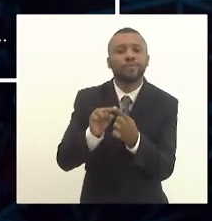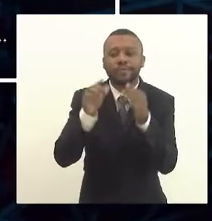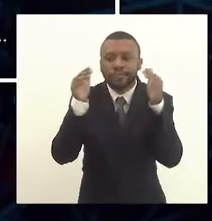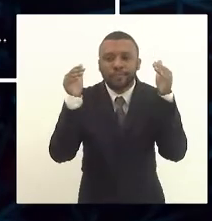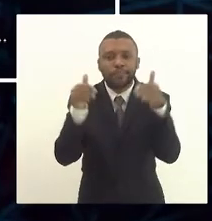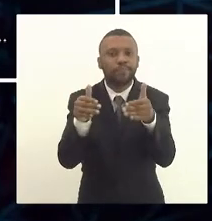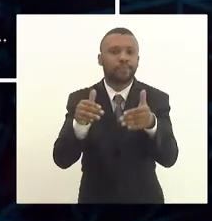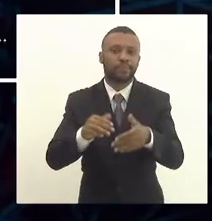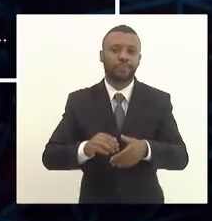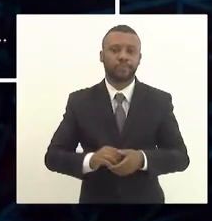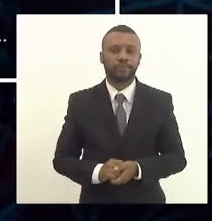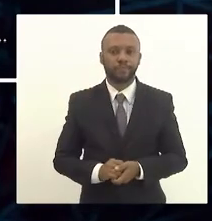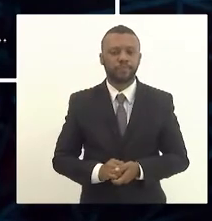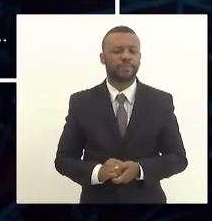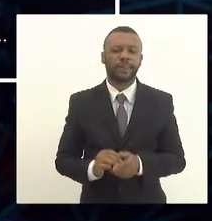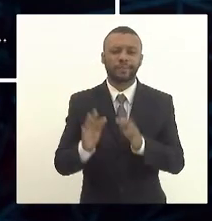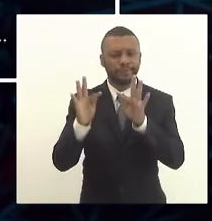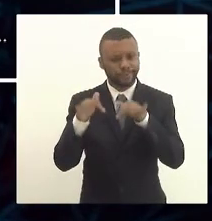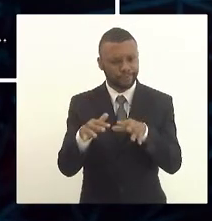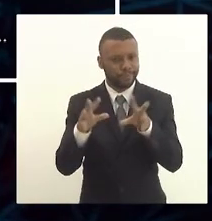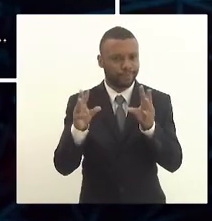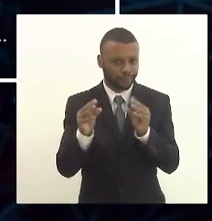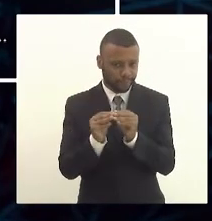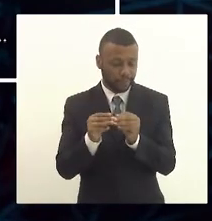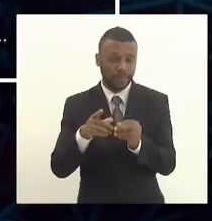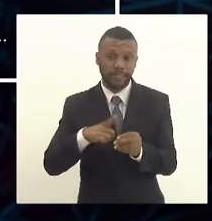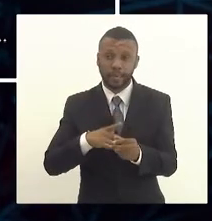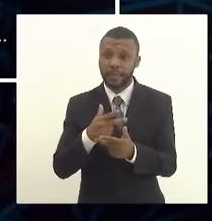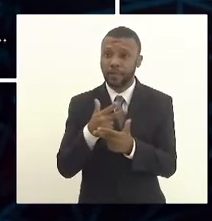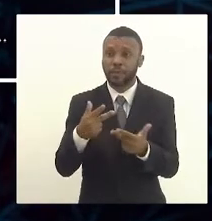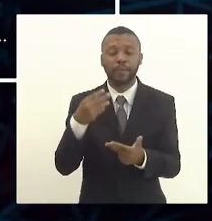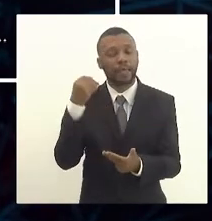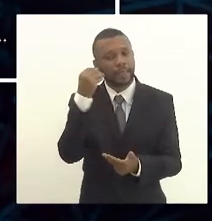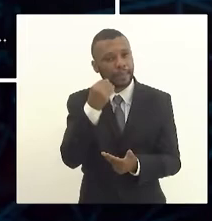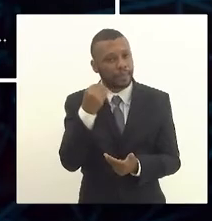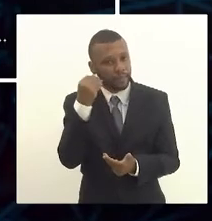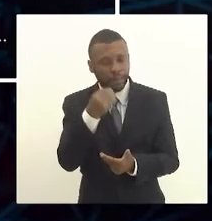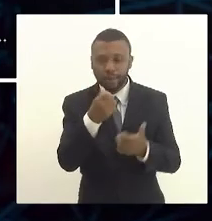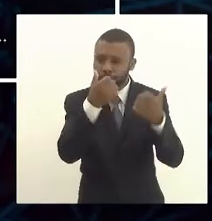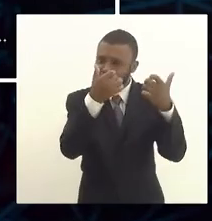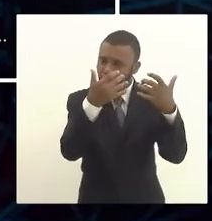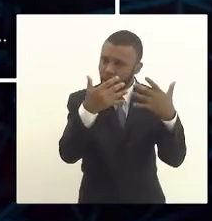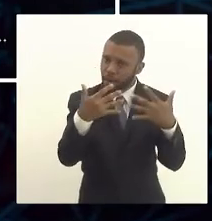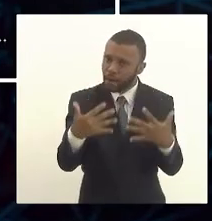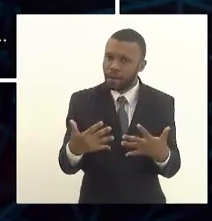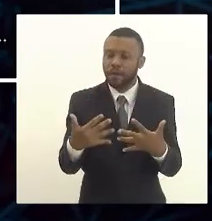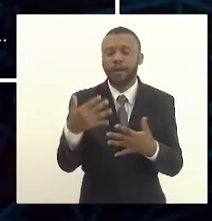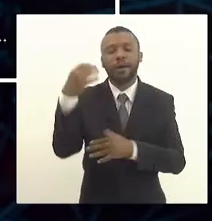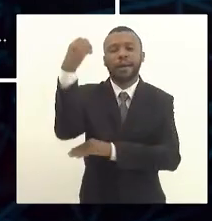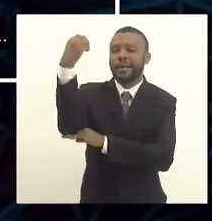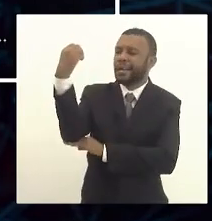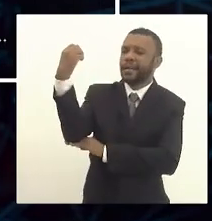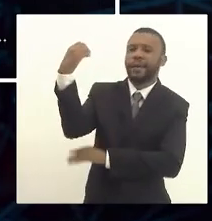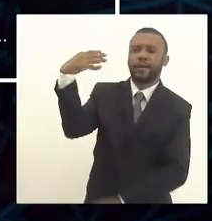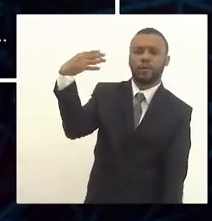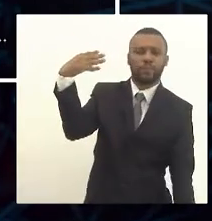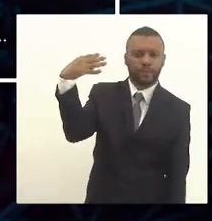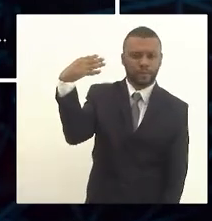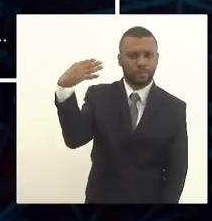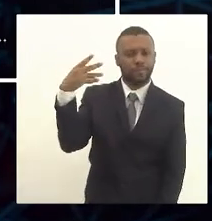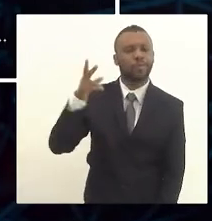finalizar e tornar essa coisa mais palpável, falando de iluminação, mantendo o nosso seminário